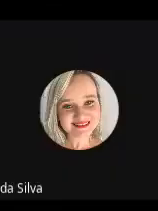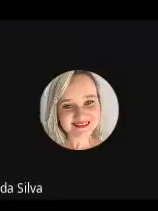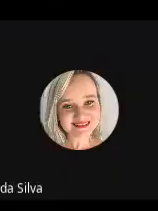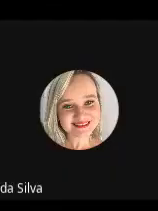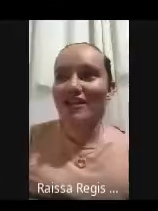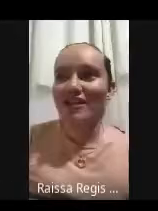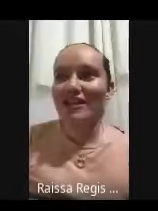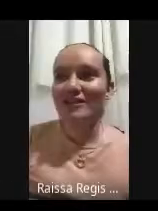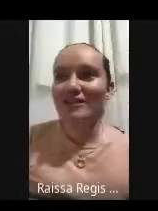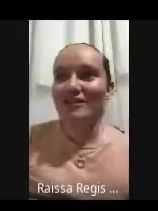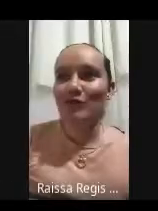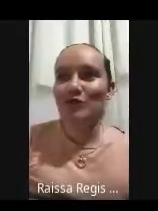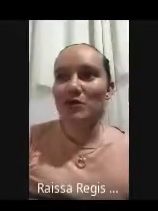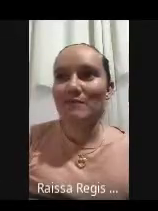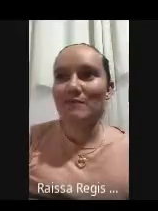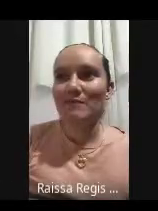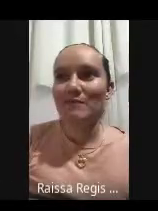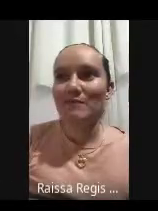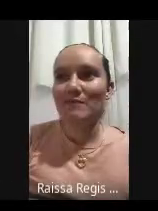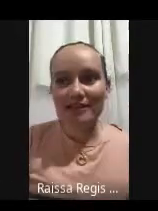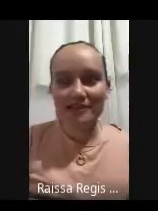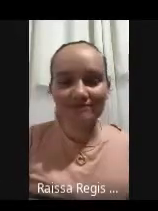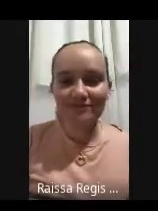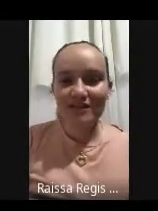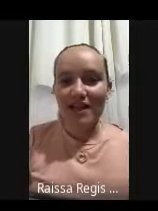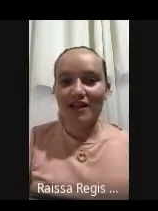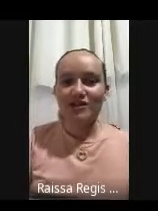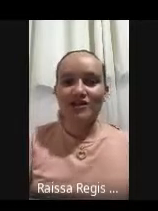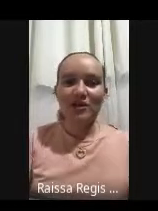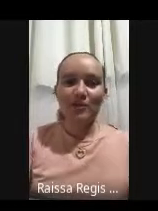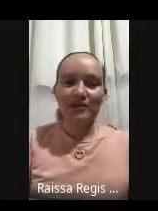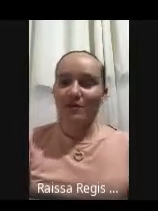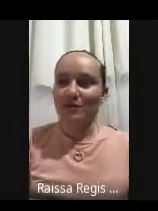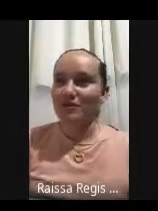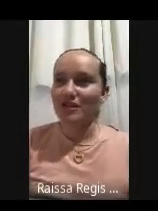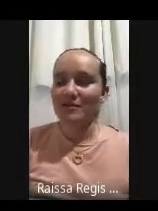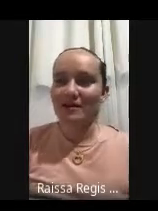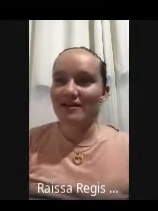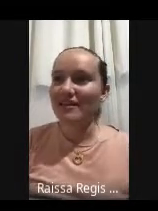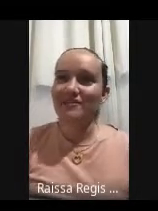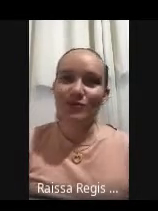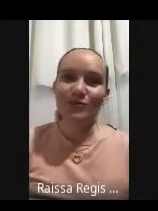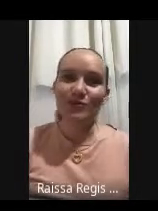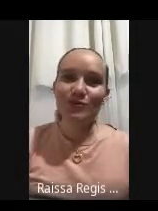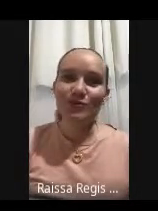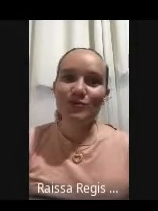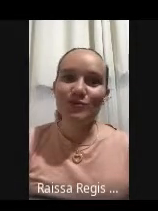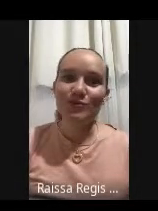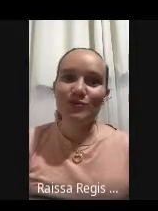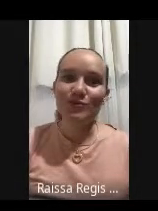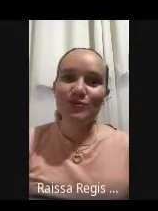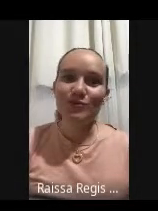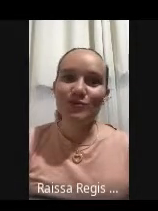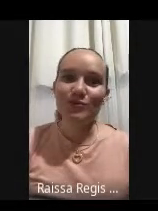Ela foi criada pela professora Mariângela Estelita. A gente tem uma intérprete que é a Marli, que estuda a Elis, uma